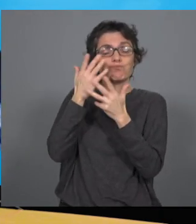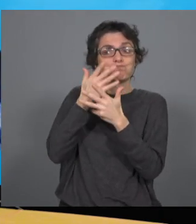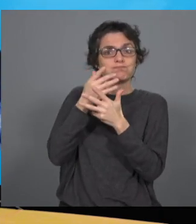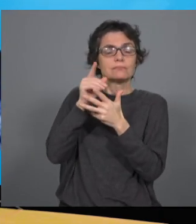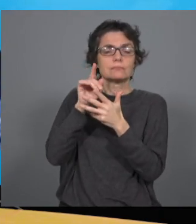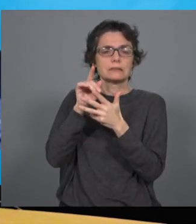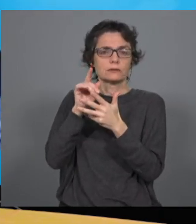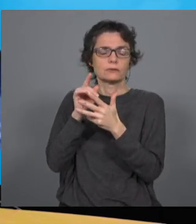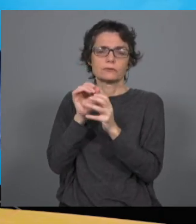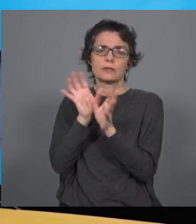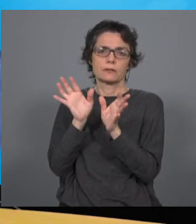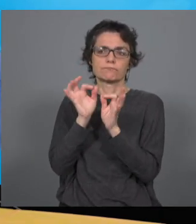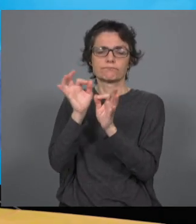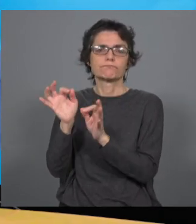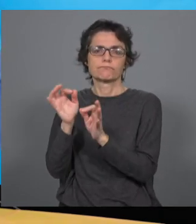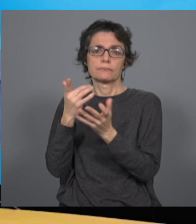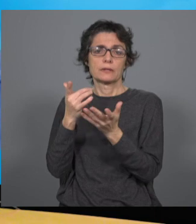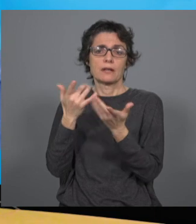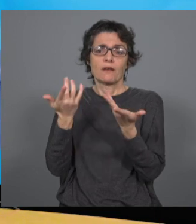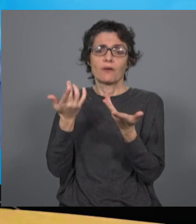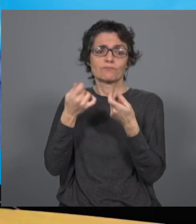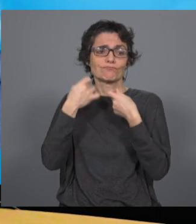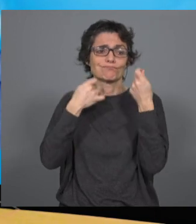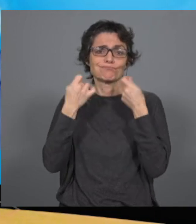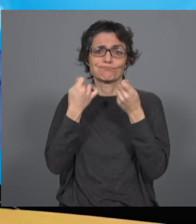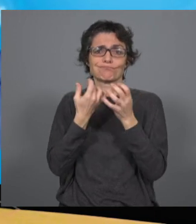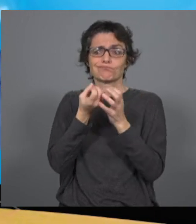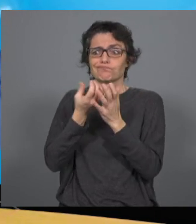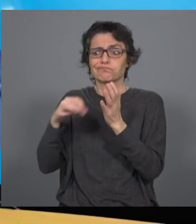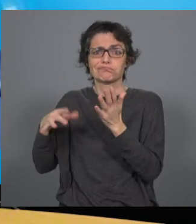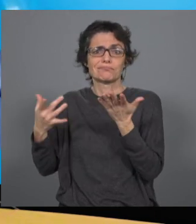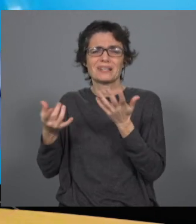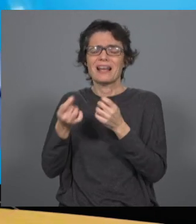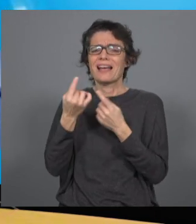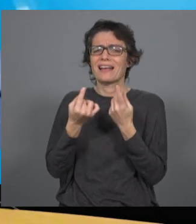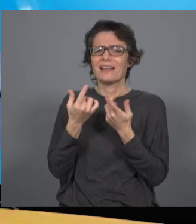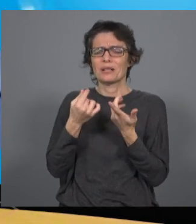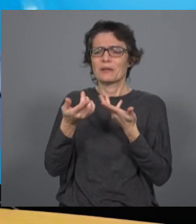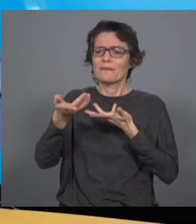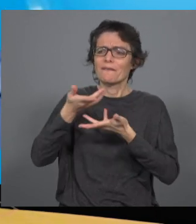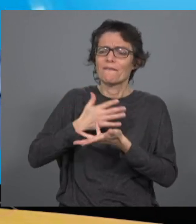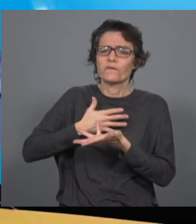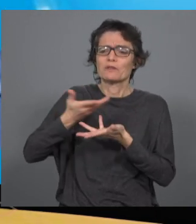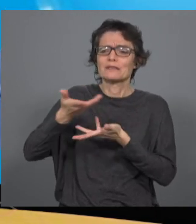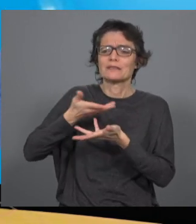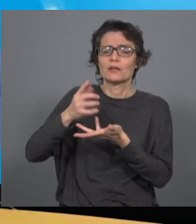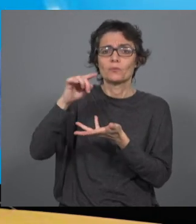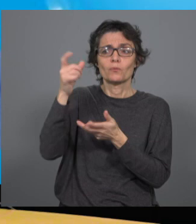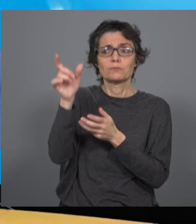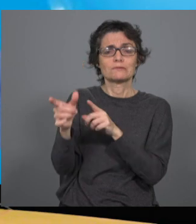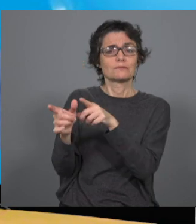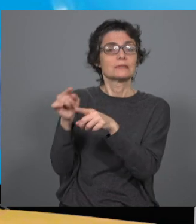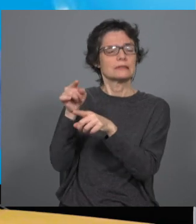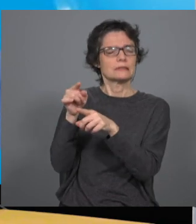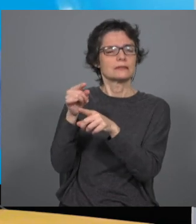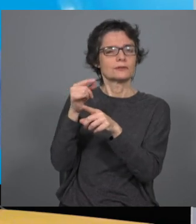sanitária, perdemos expressões faciais, teremos perdido também a empatia com o outro. São linhas que nos desafiam à